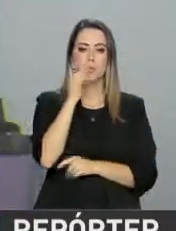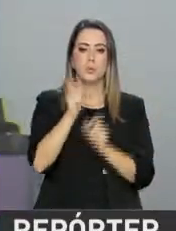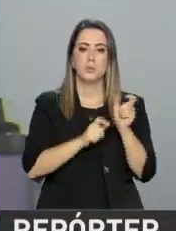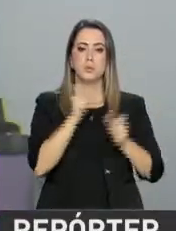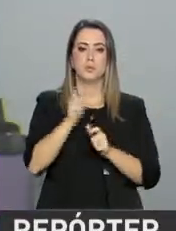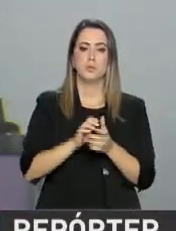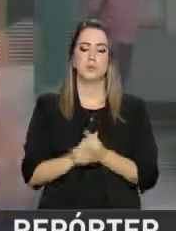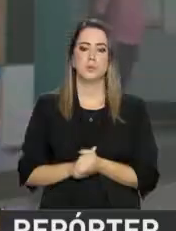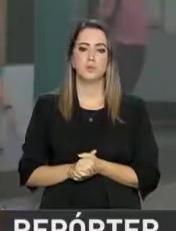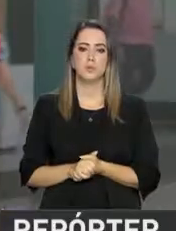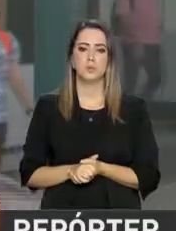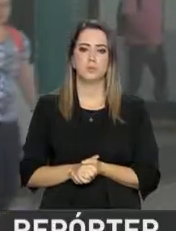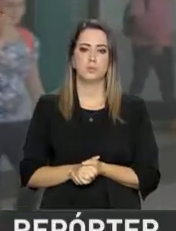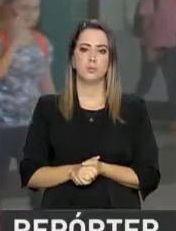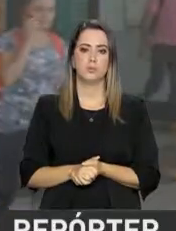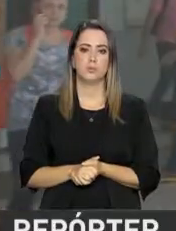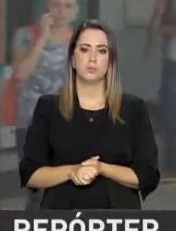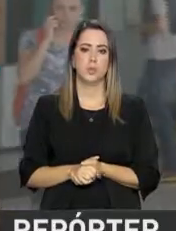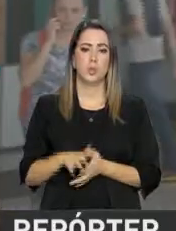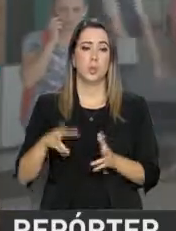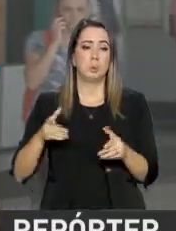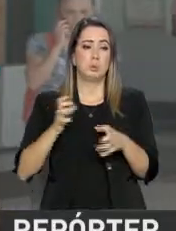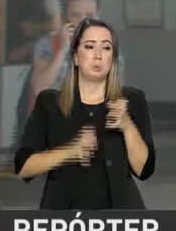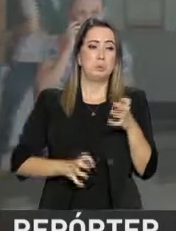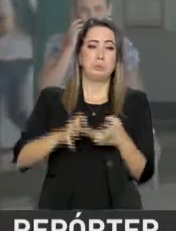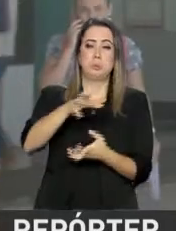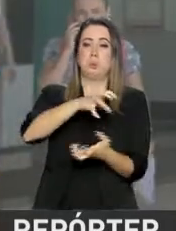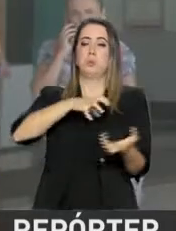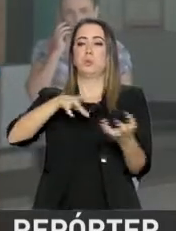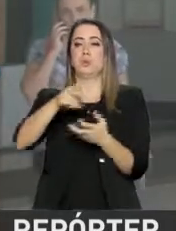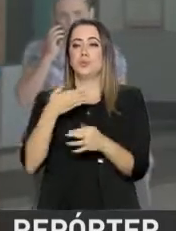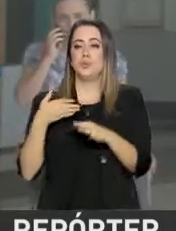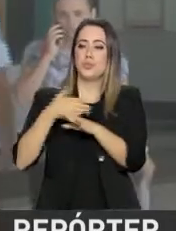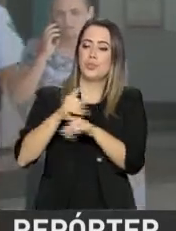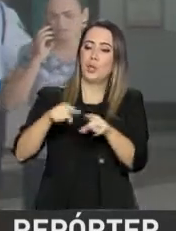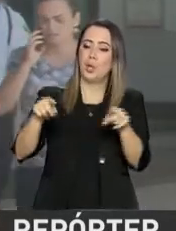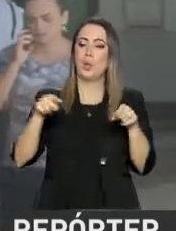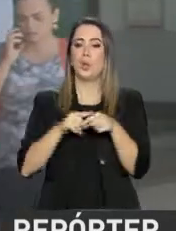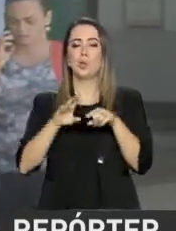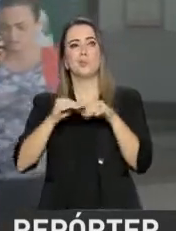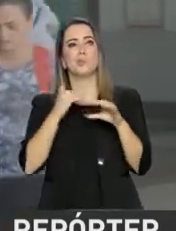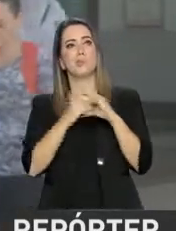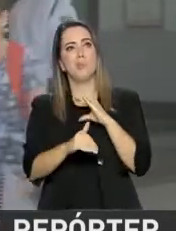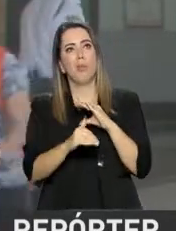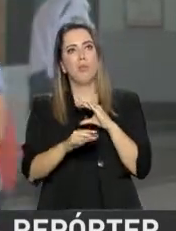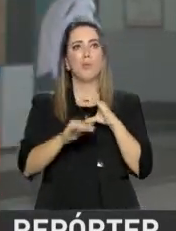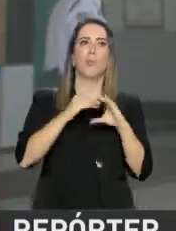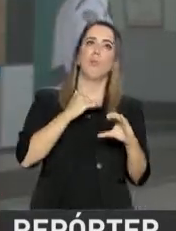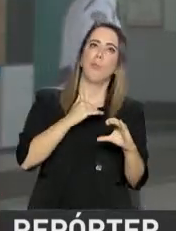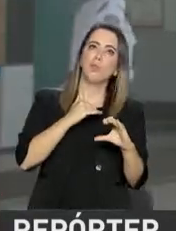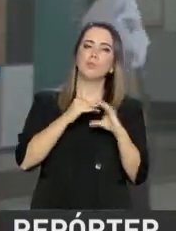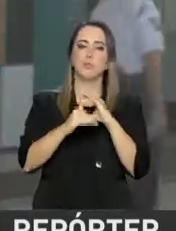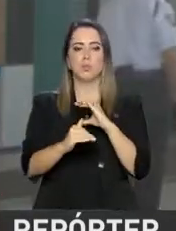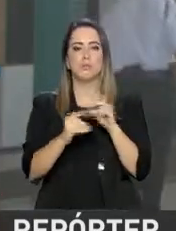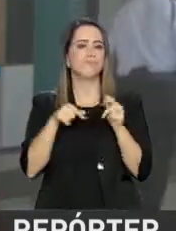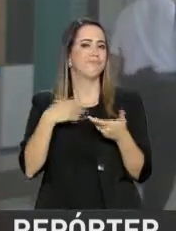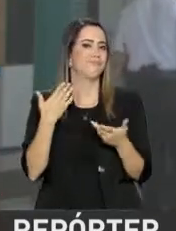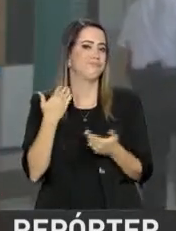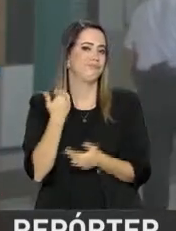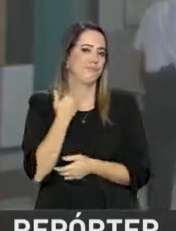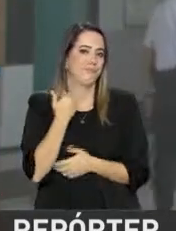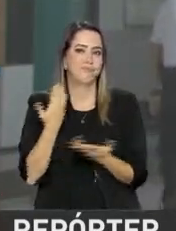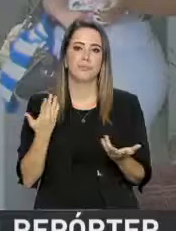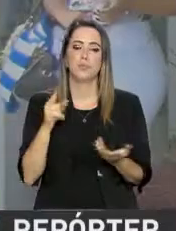consumidores e se desgastou divide na loja falar com o fabricante espera e meio de responder e voltar à loja desgasta bastante saber